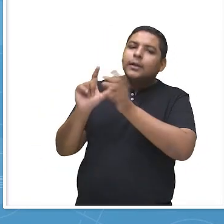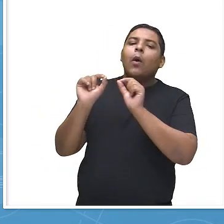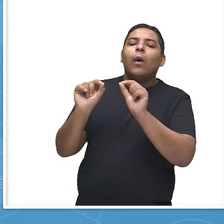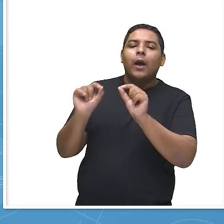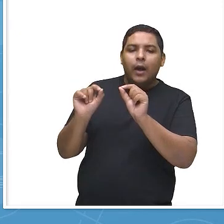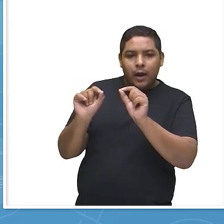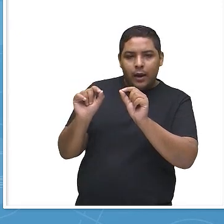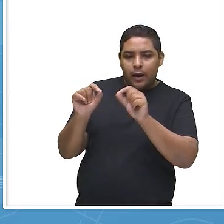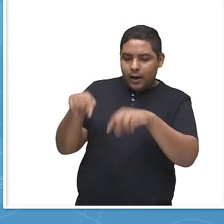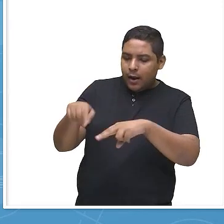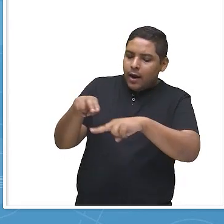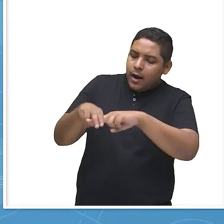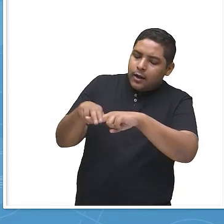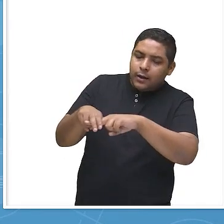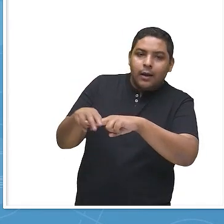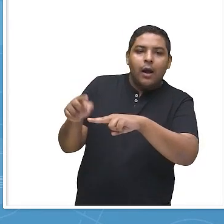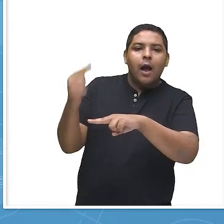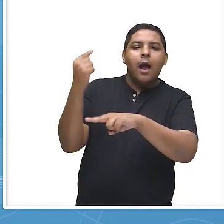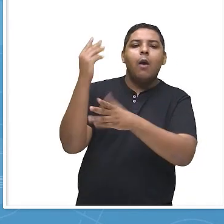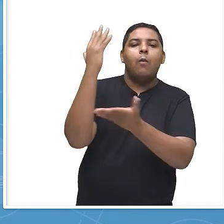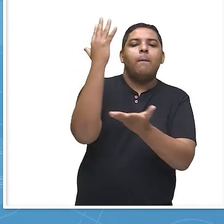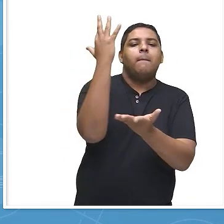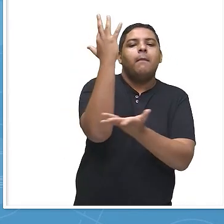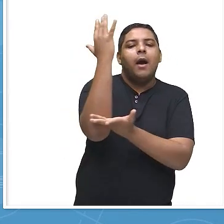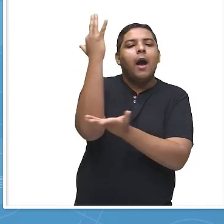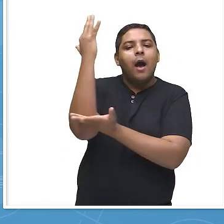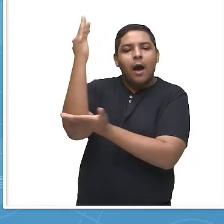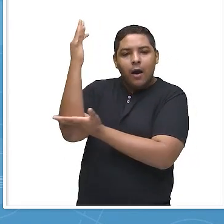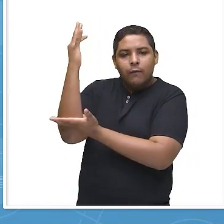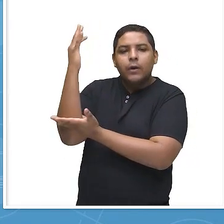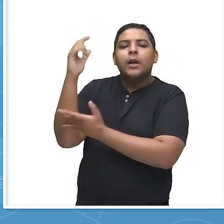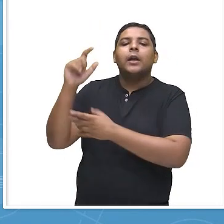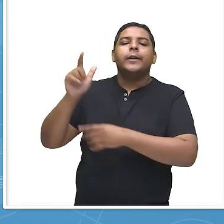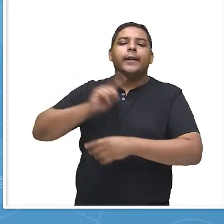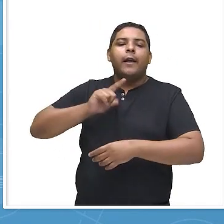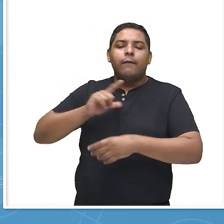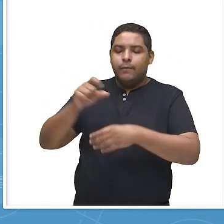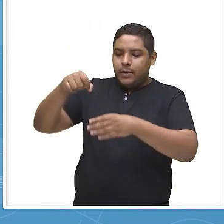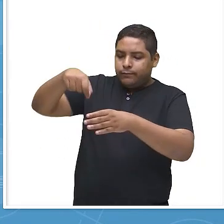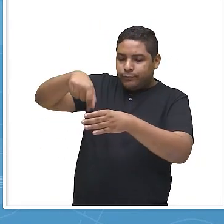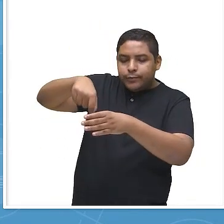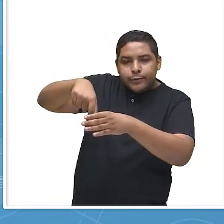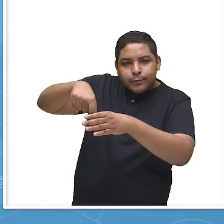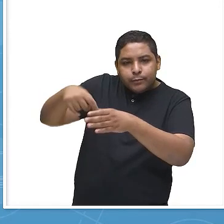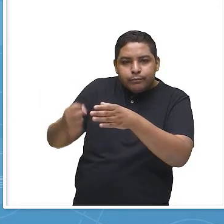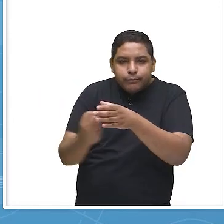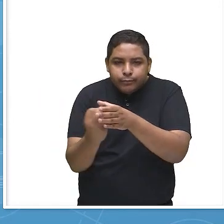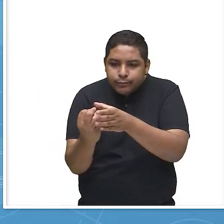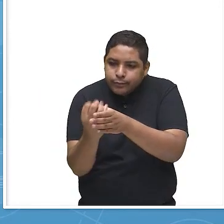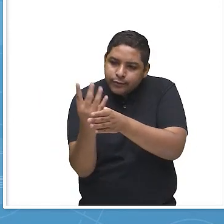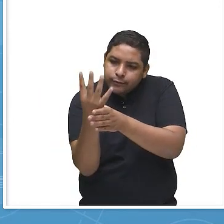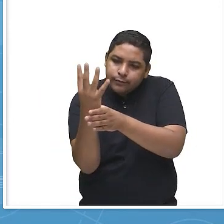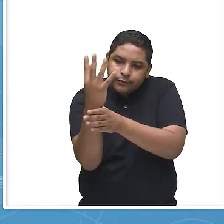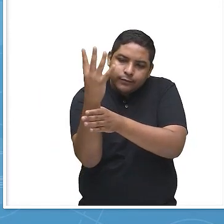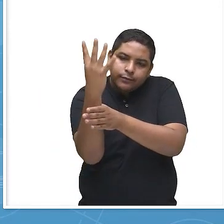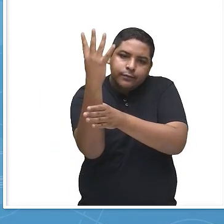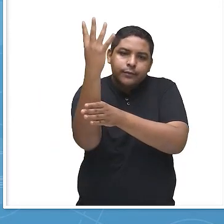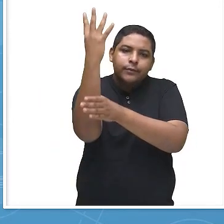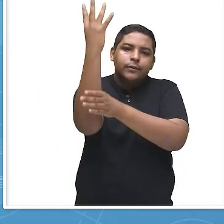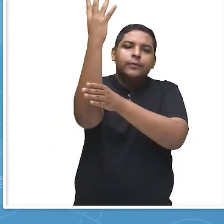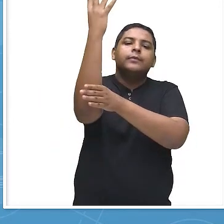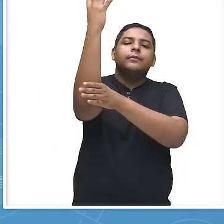essa cadeira, essa mesa foi uma árvore, foi uma semente. Então, essa semente caiu na terra,